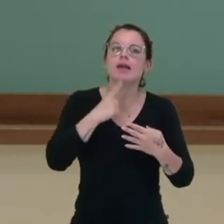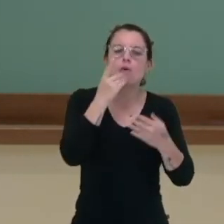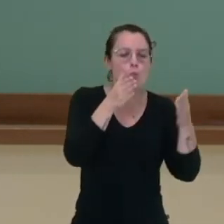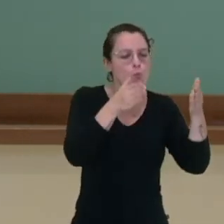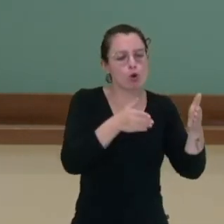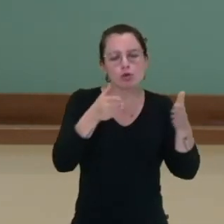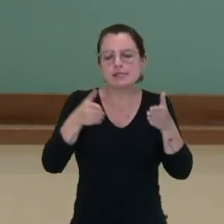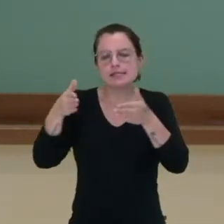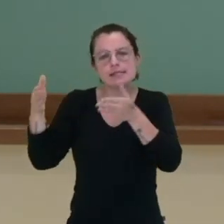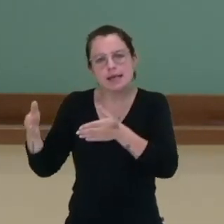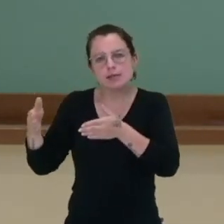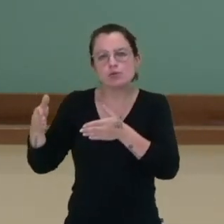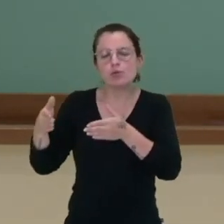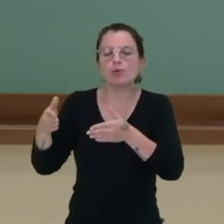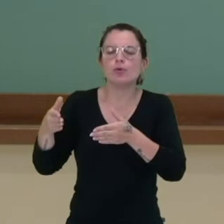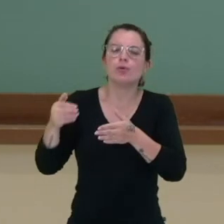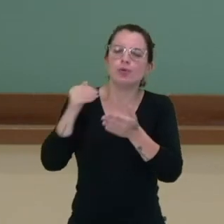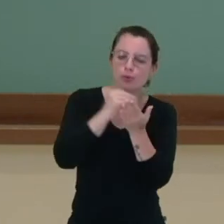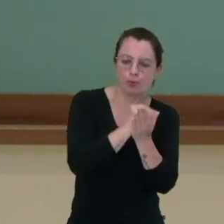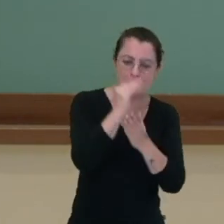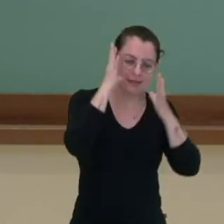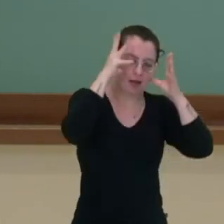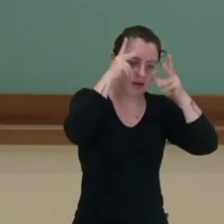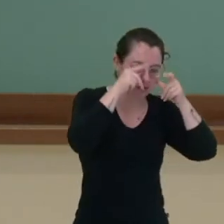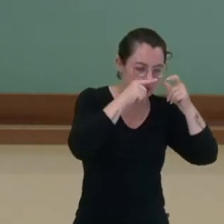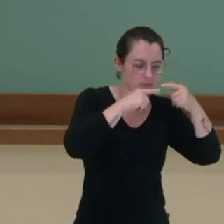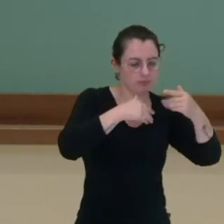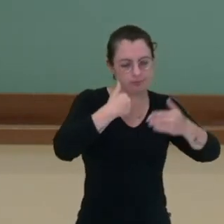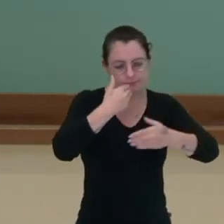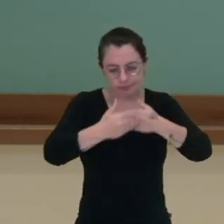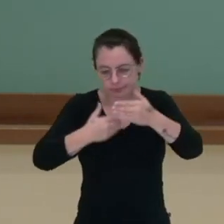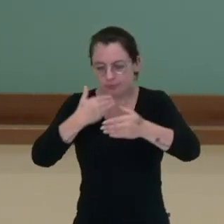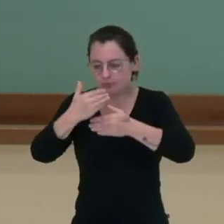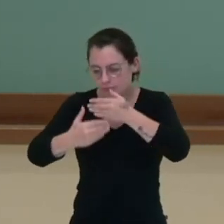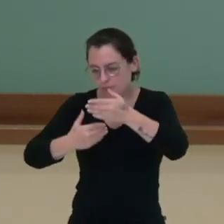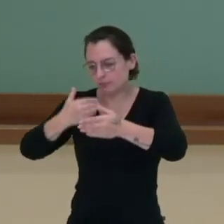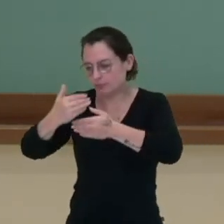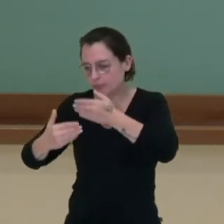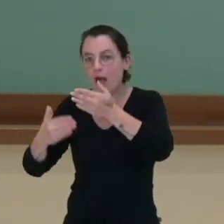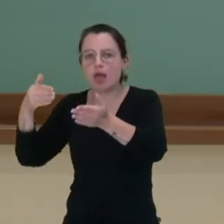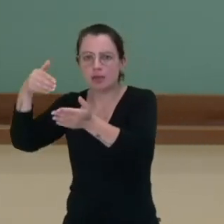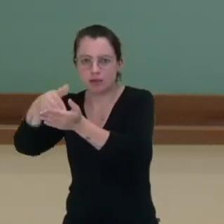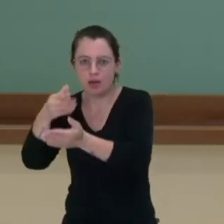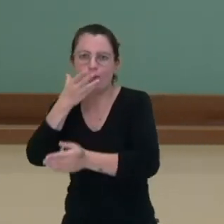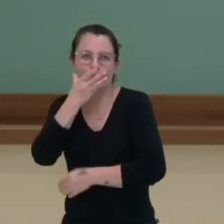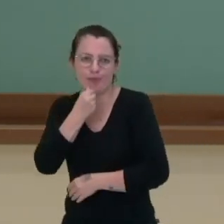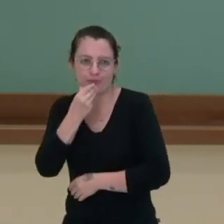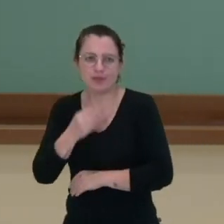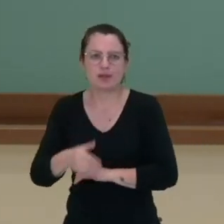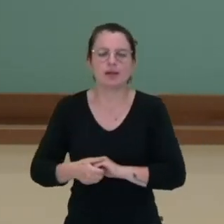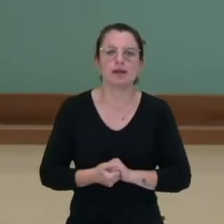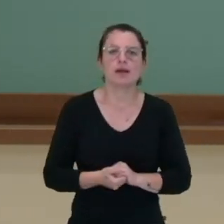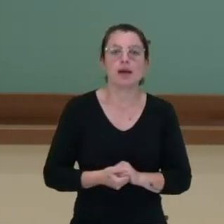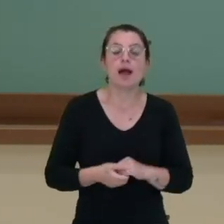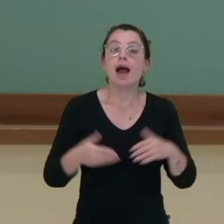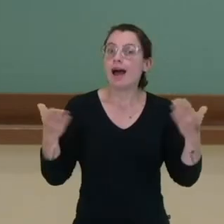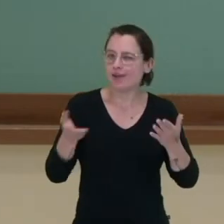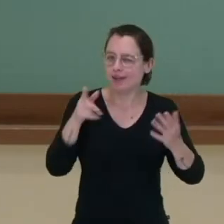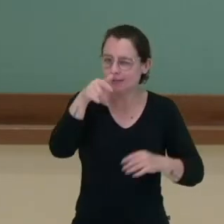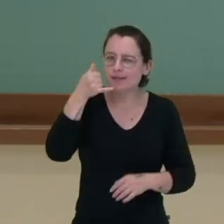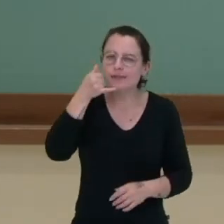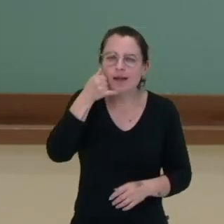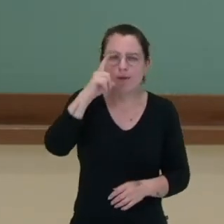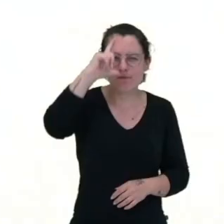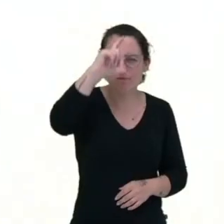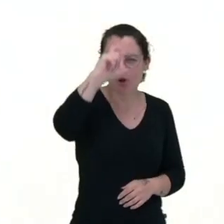surgimento do homem e da evolução das espécies. Olha só, pessoal, aponte a câmera do seu QR Code